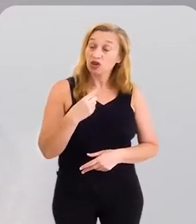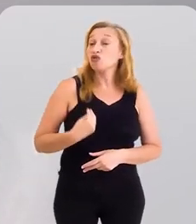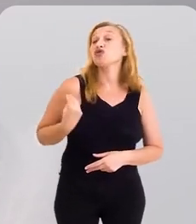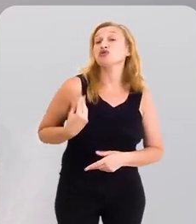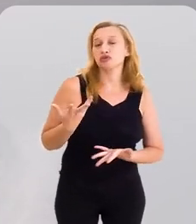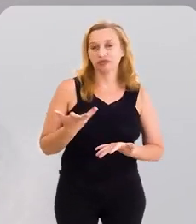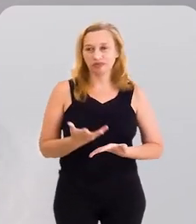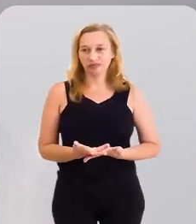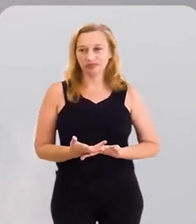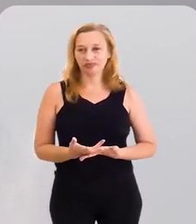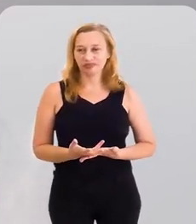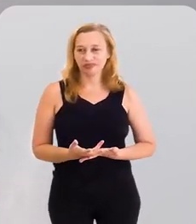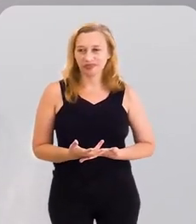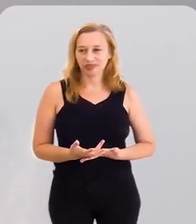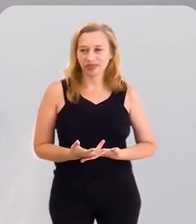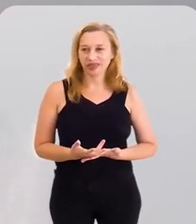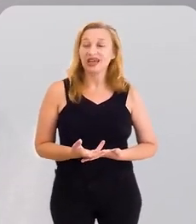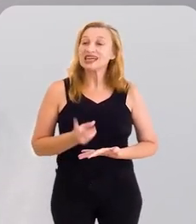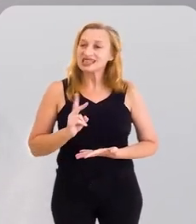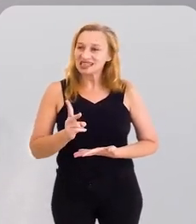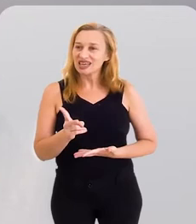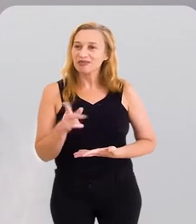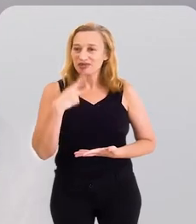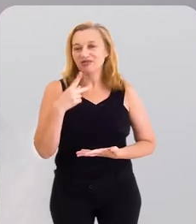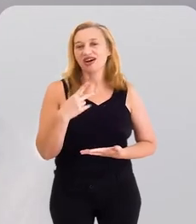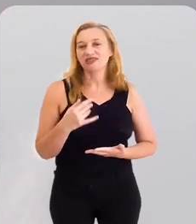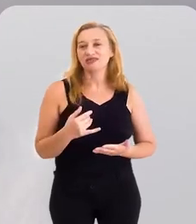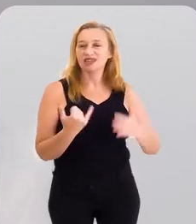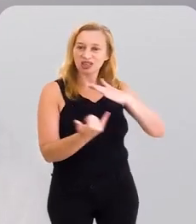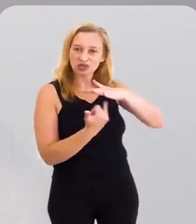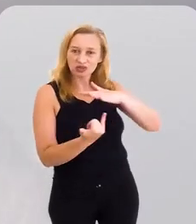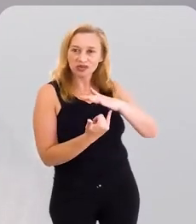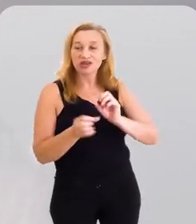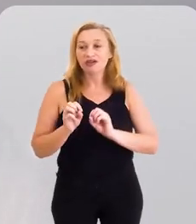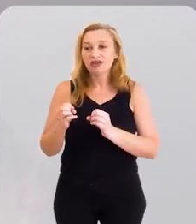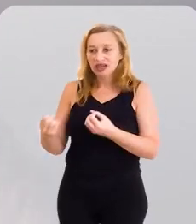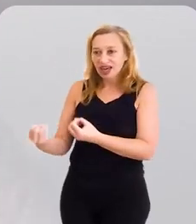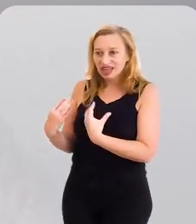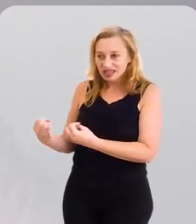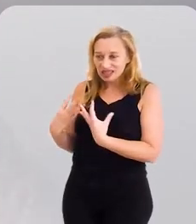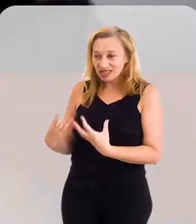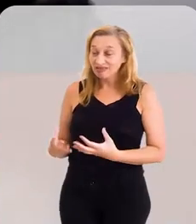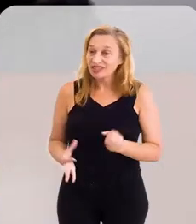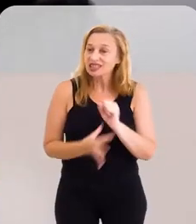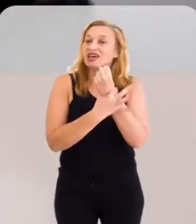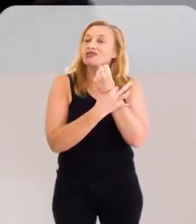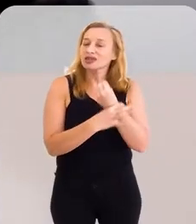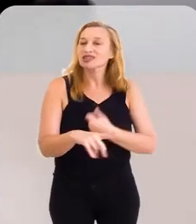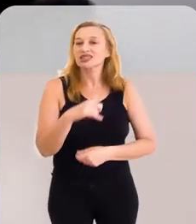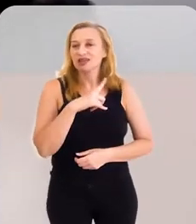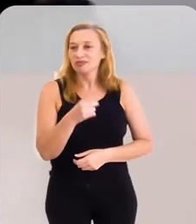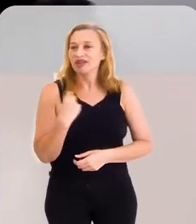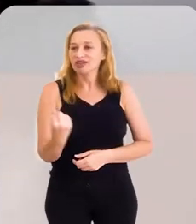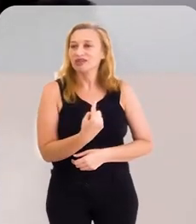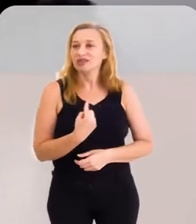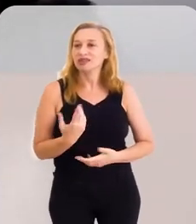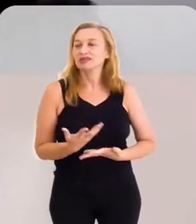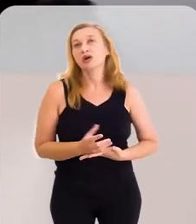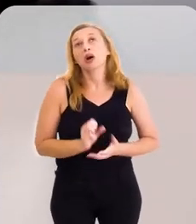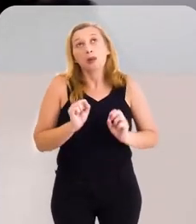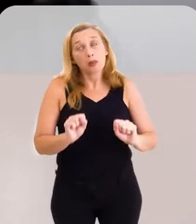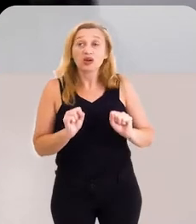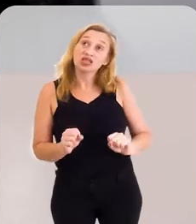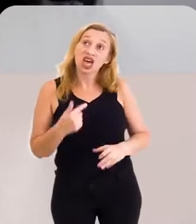coisas. Eu não falo de coisas que eu não vivo, essa é a recomendação da instituição. Então, isso dá uma certa segurança para a